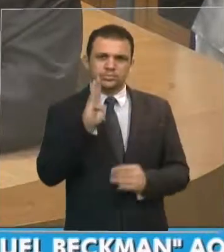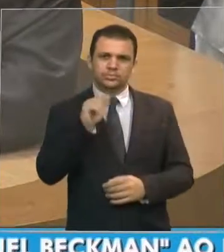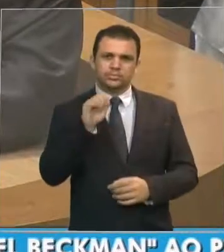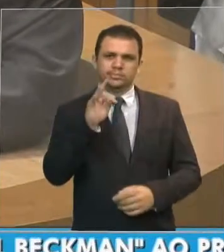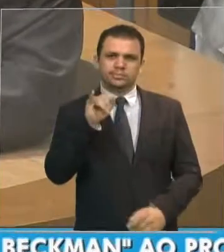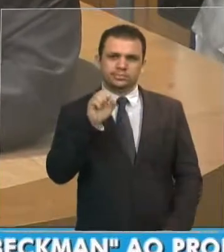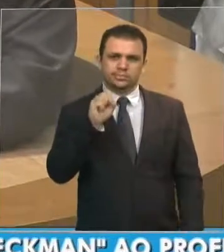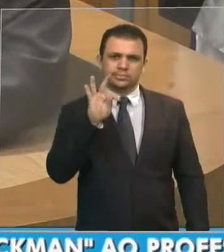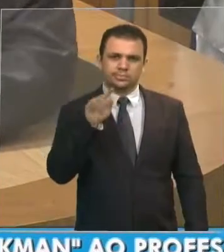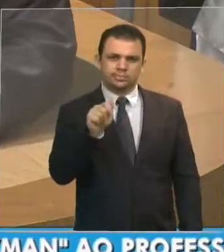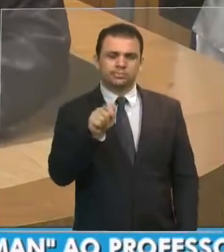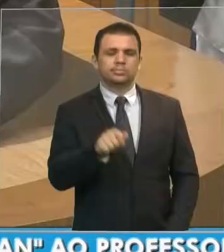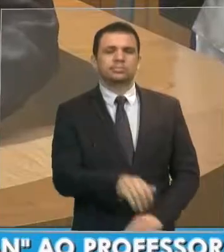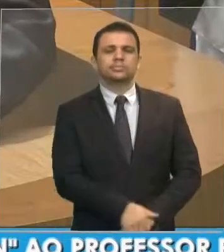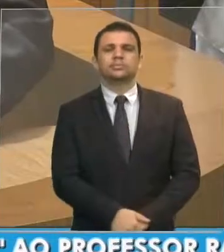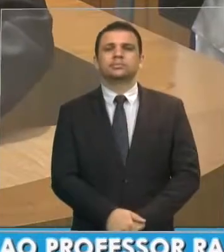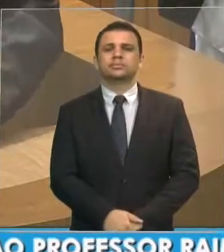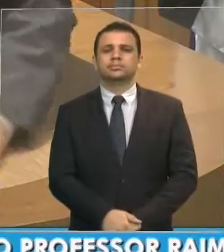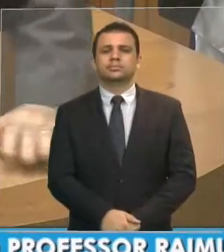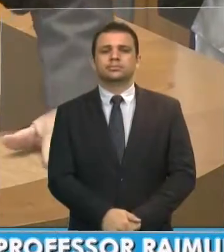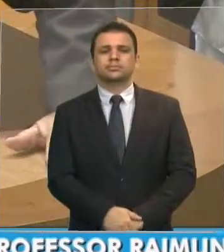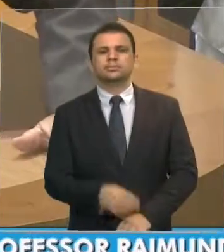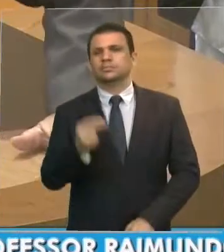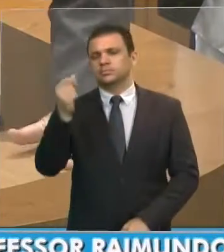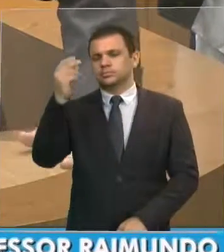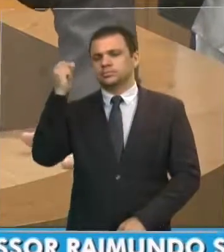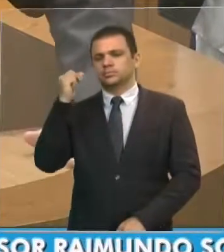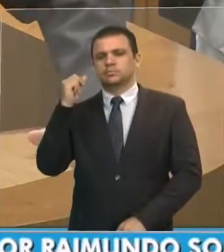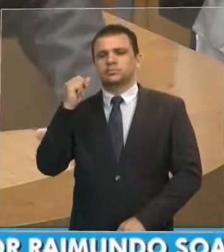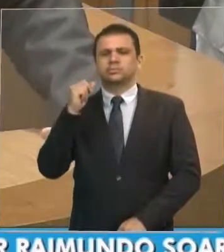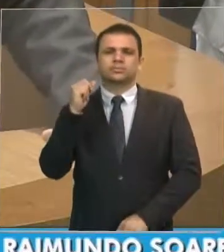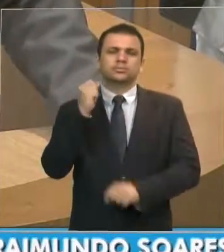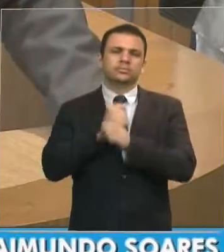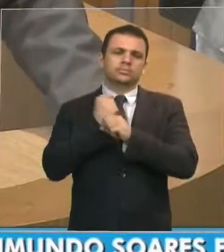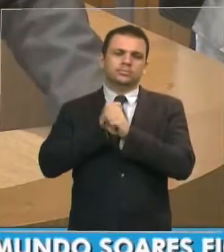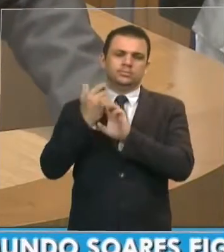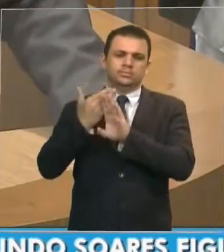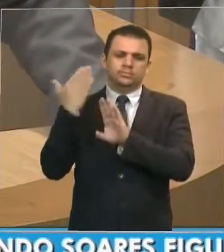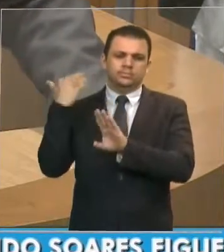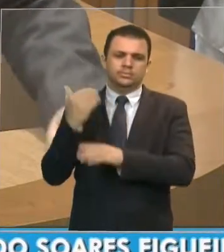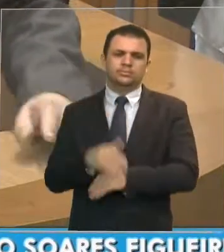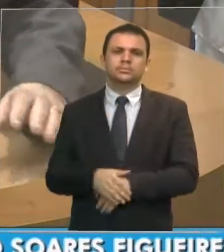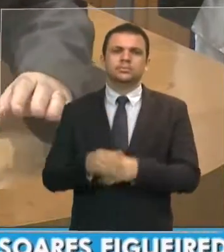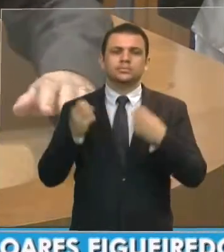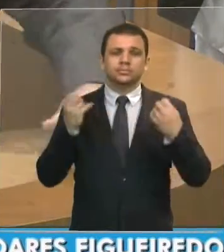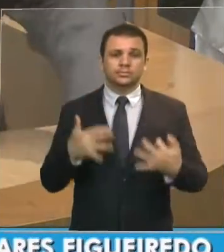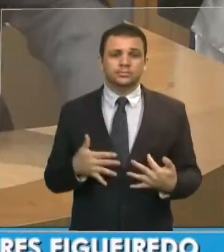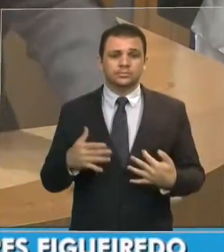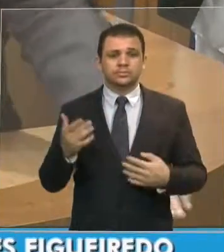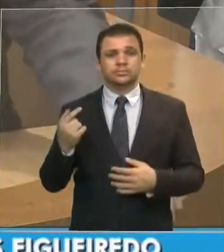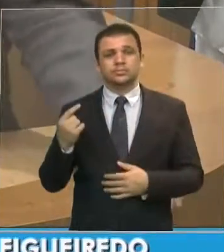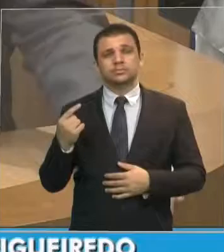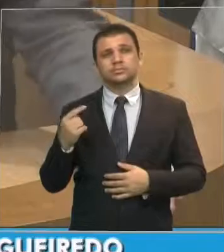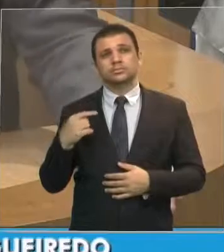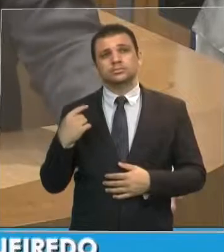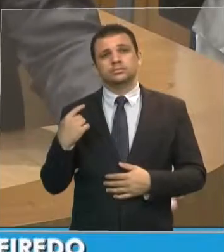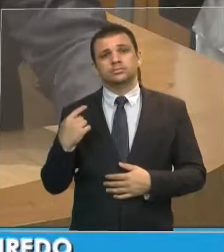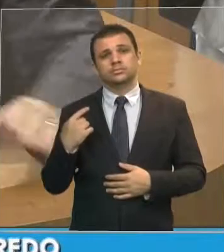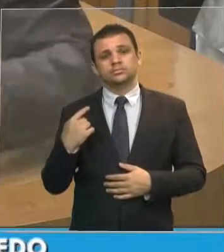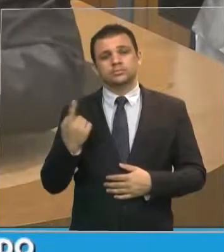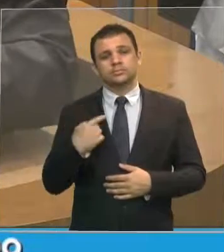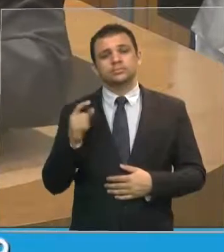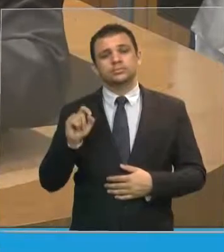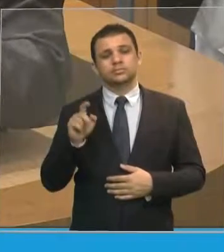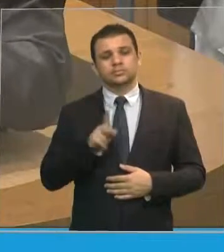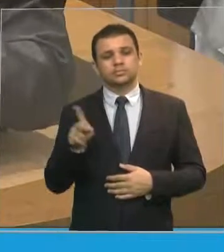Batista, de muitos anos para trás, quando ainda éramos, professor Gedaías,